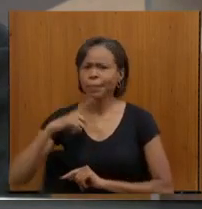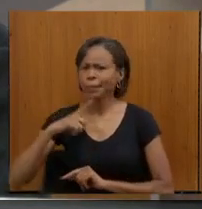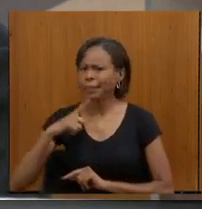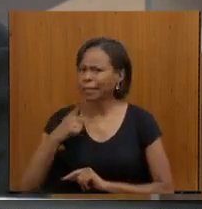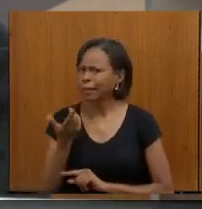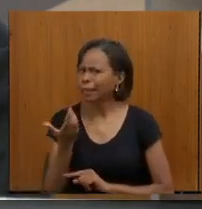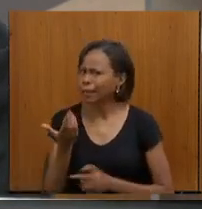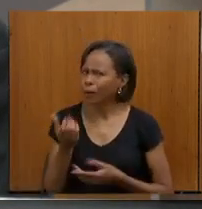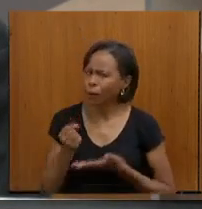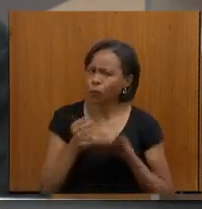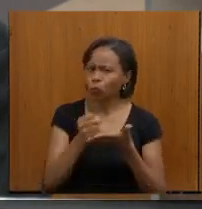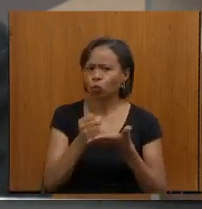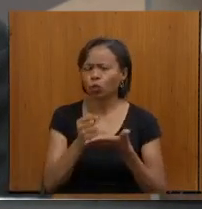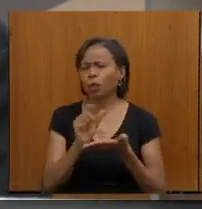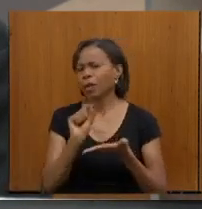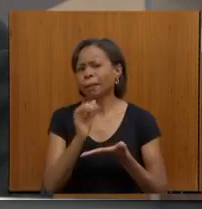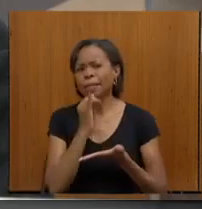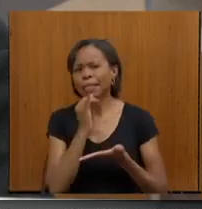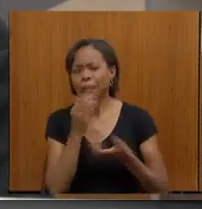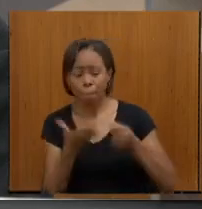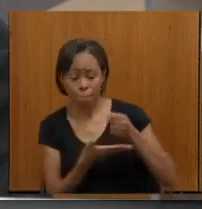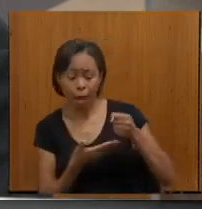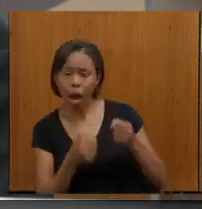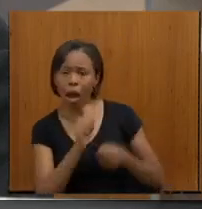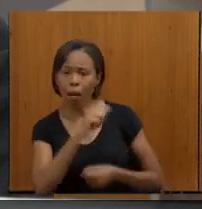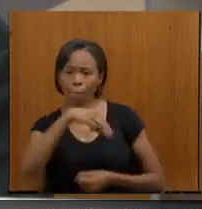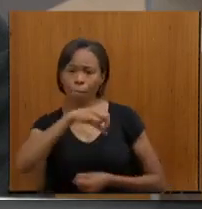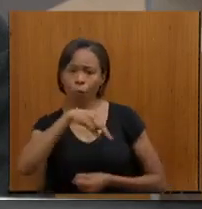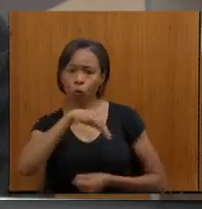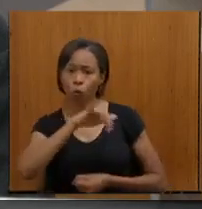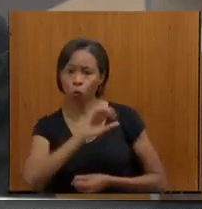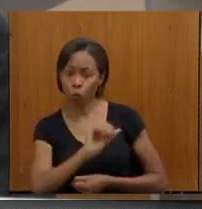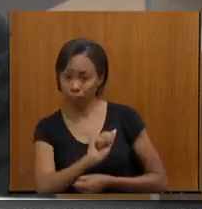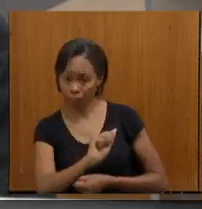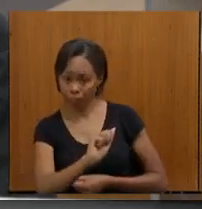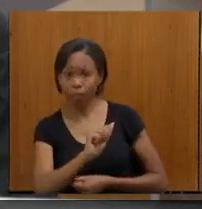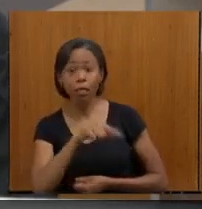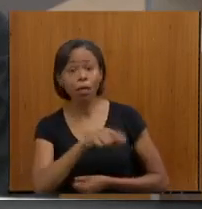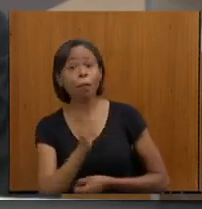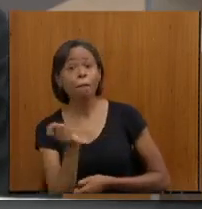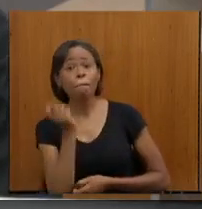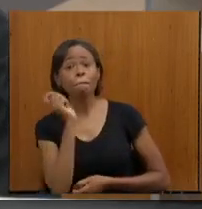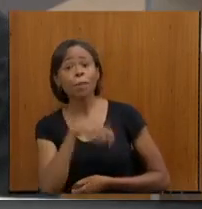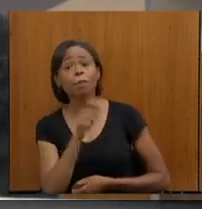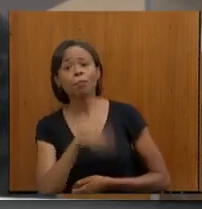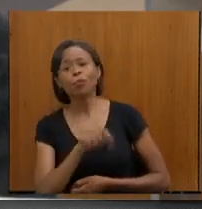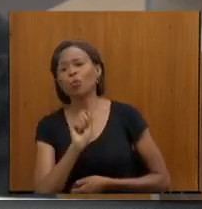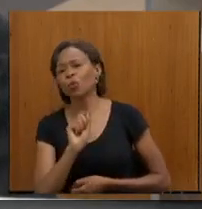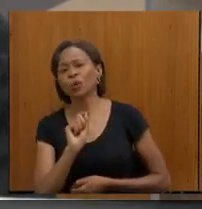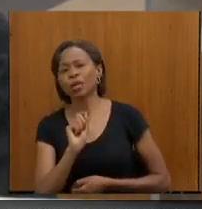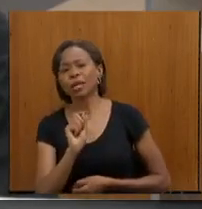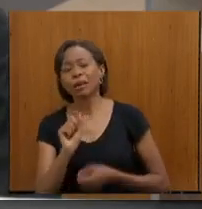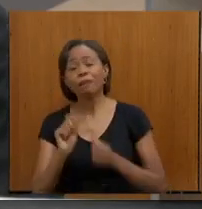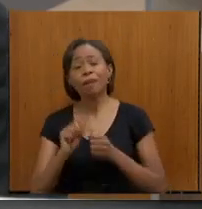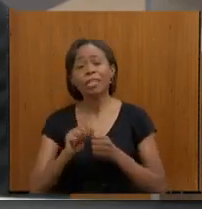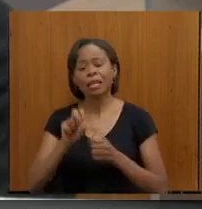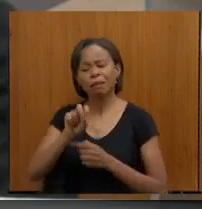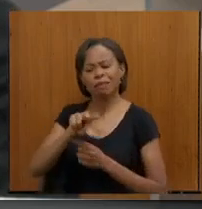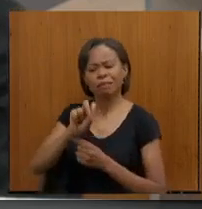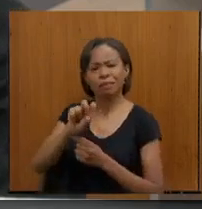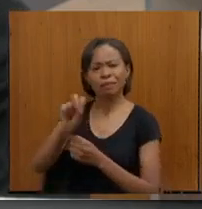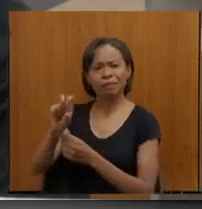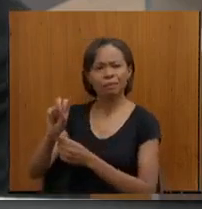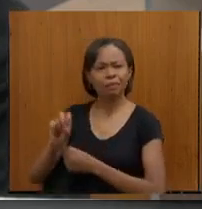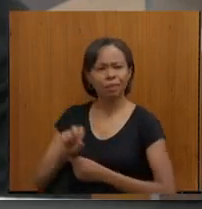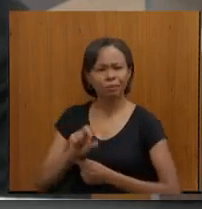do hidrogênio mais precisamente da amônia que é um derivado hidrogênio e nós conseguimos produzir fertilizante é o Brasil hoje